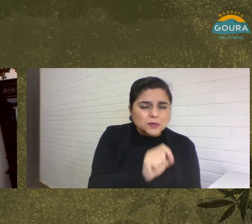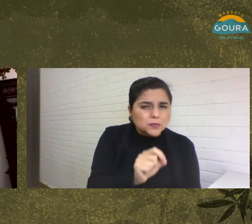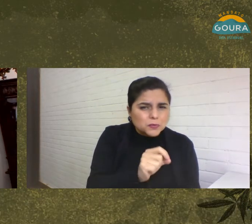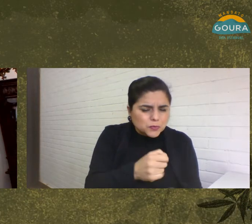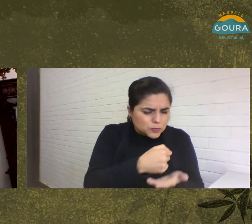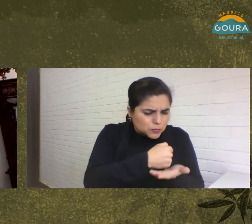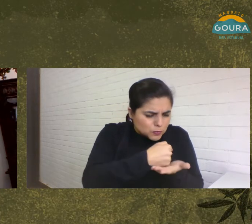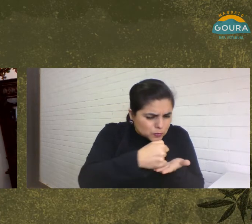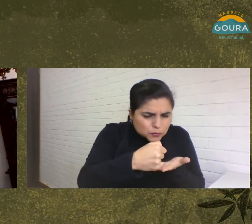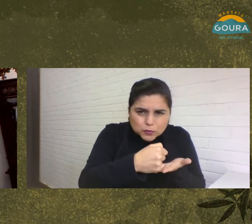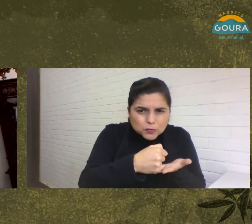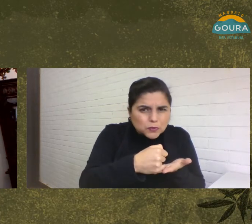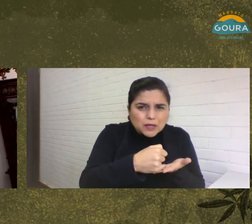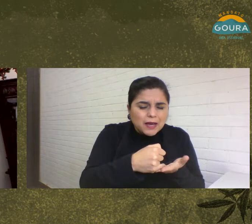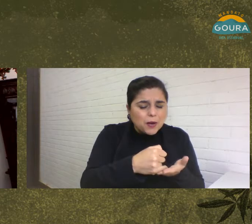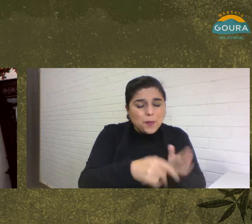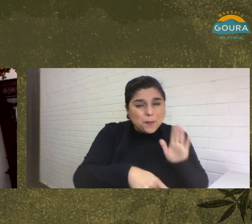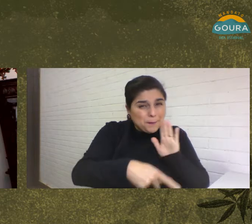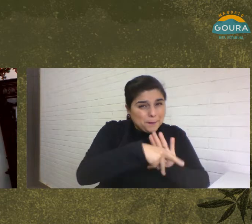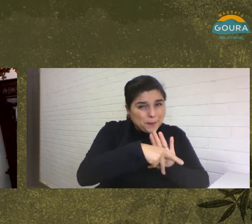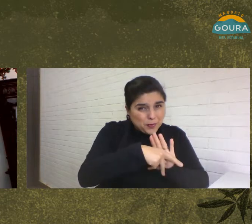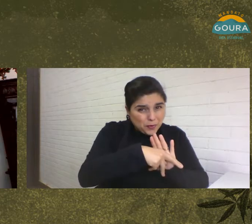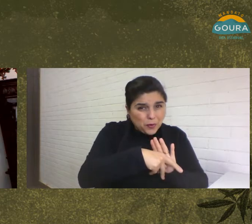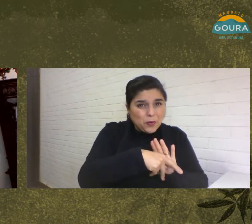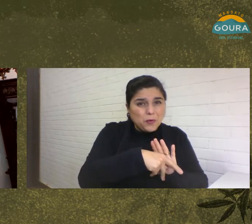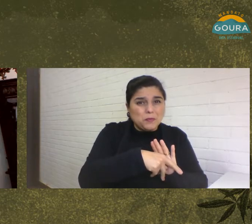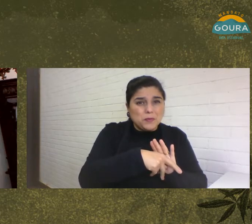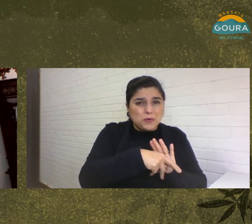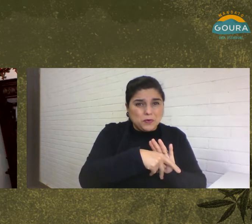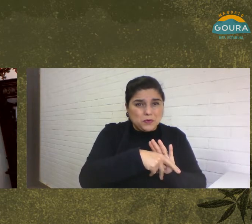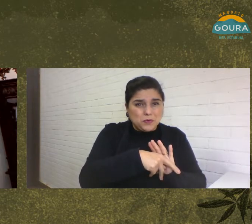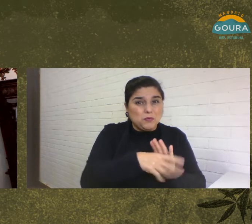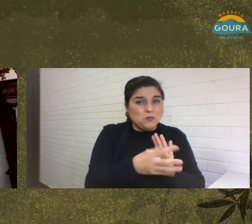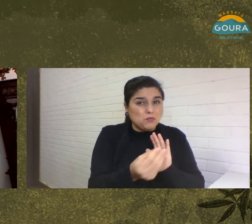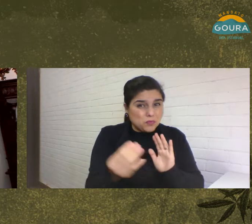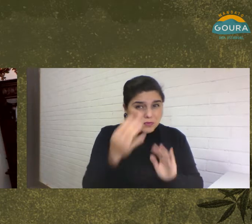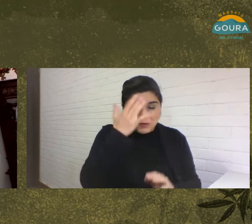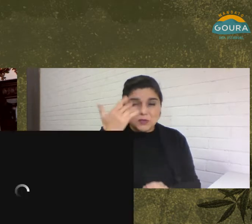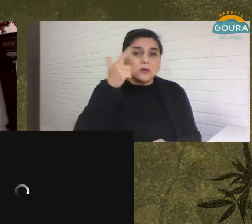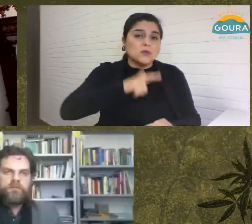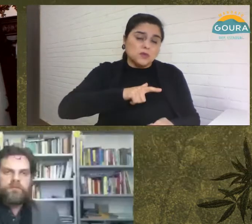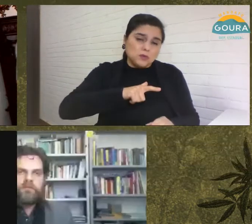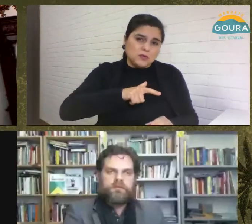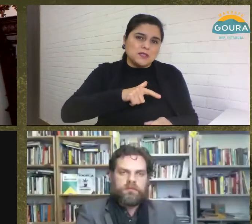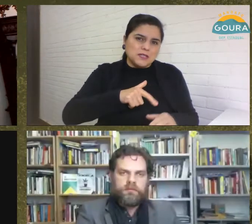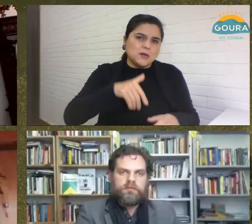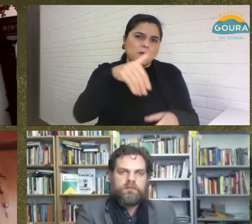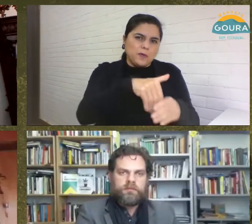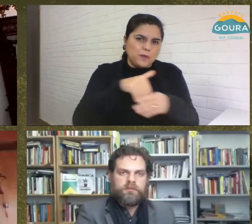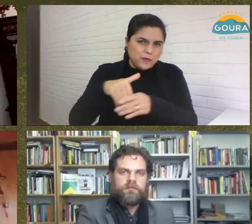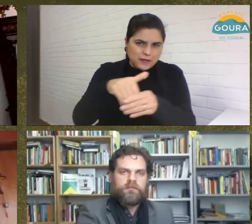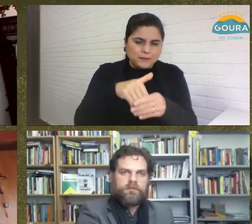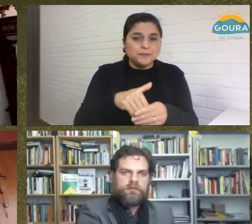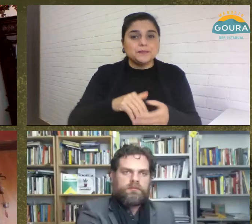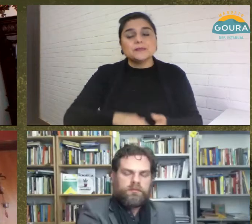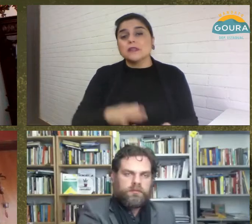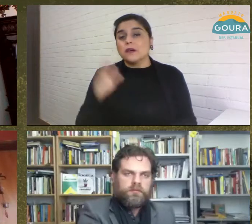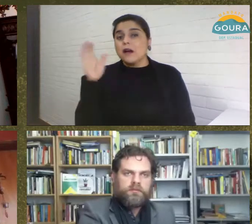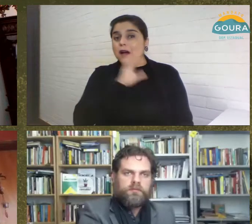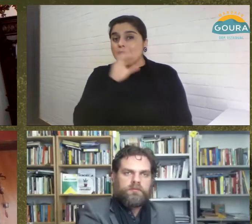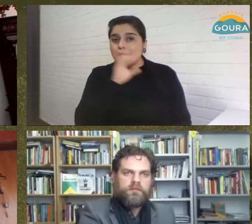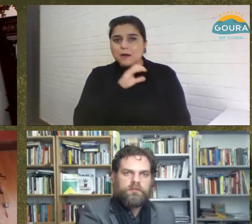enfim, na substância de eleição para muitos portugueses. Portanto, rapidamente nós temos uma explosão